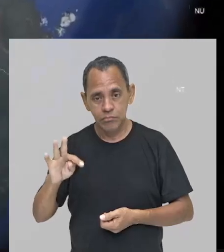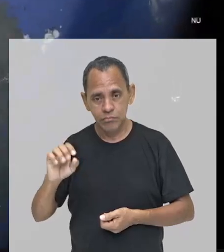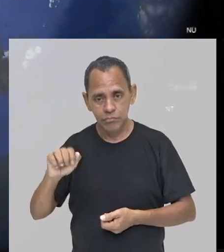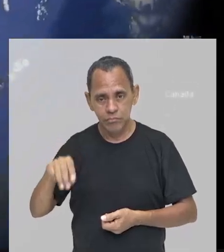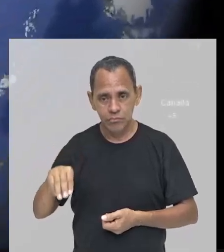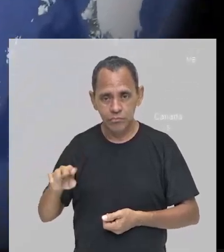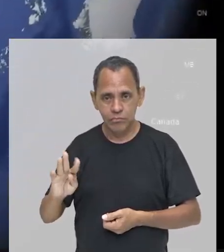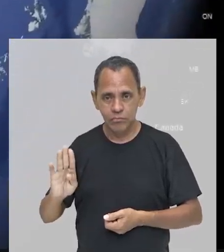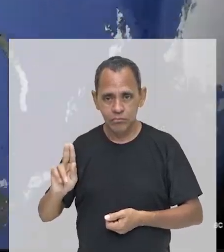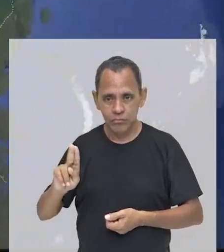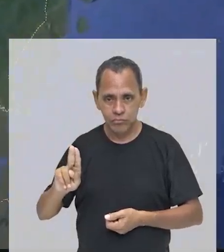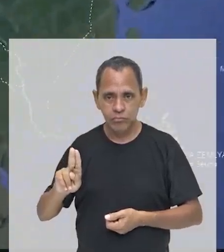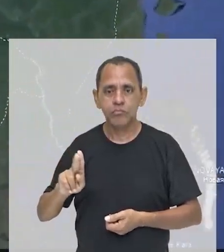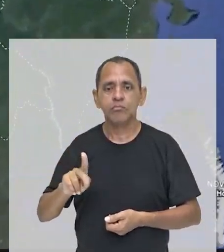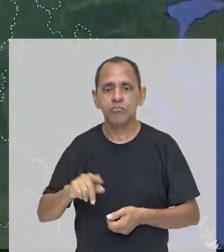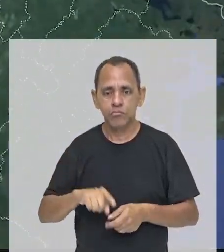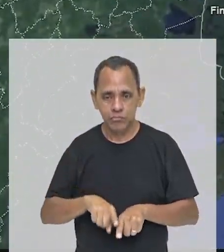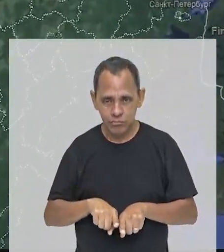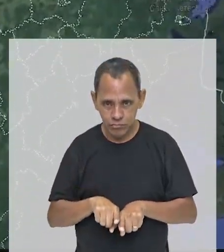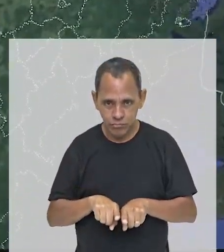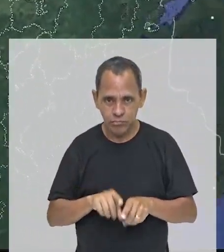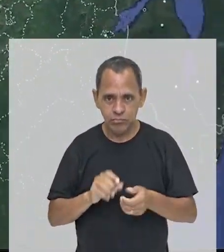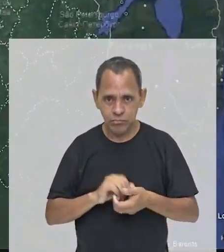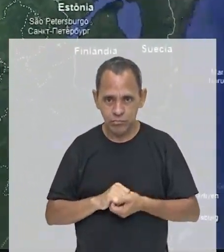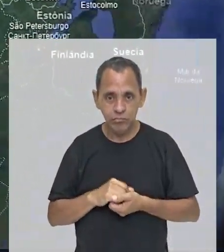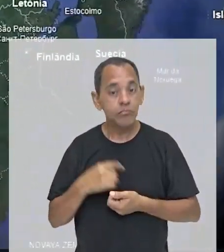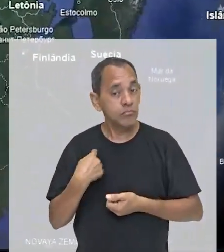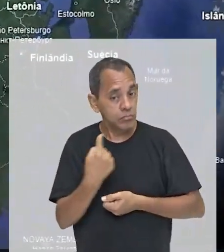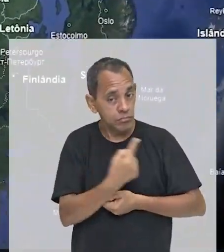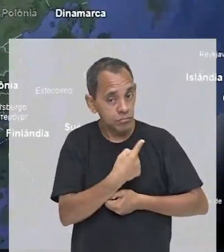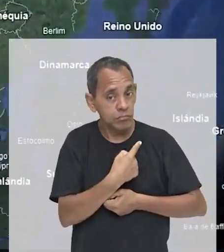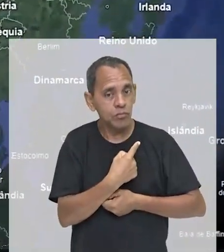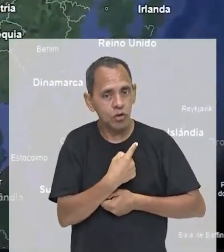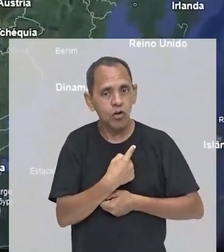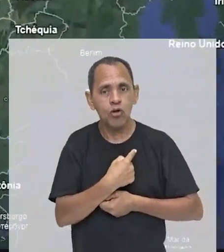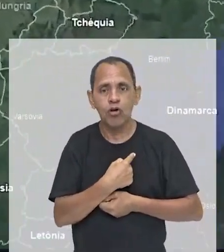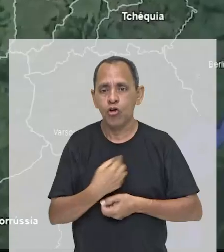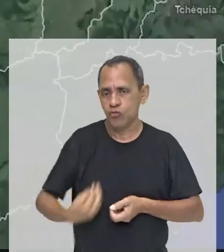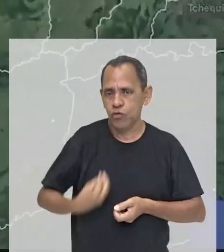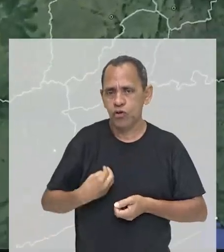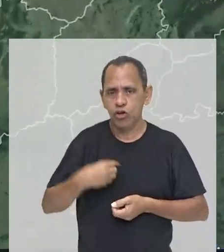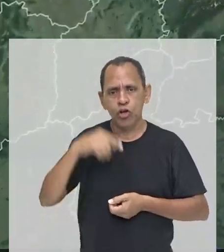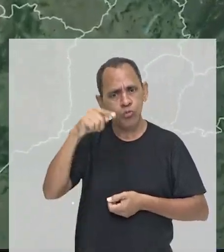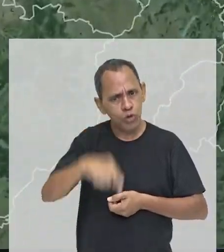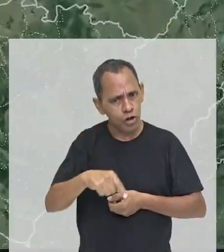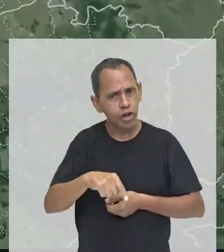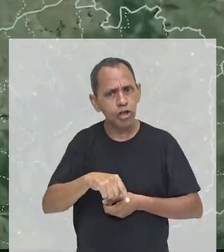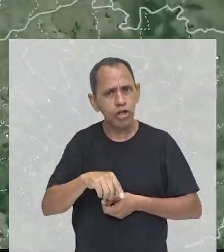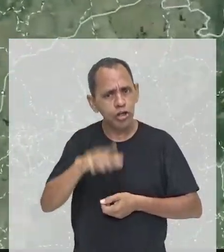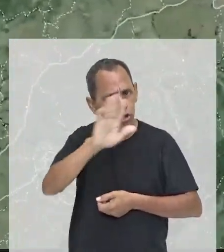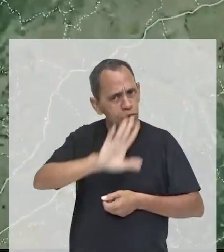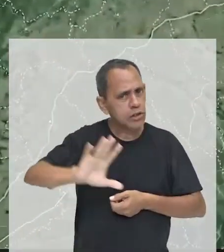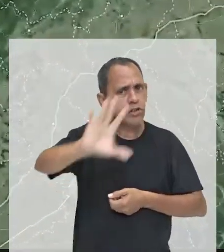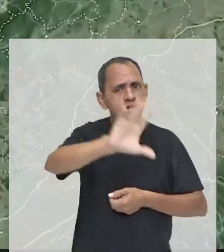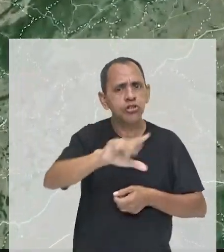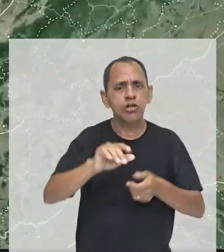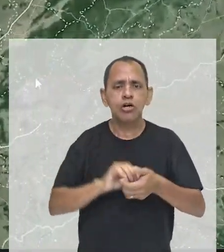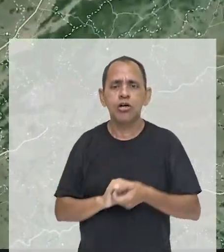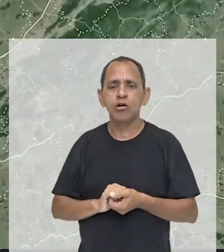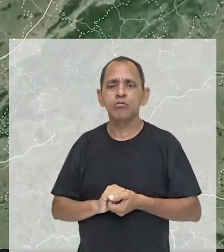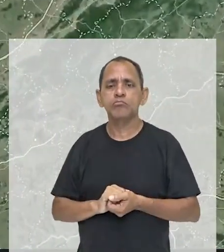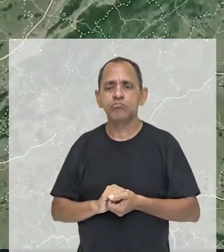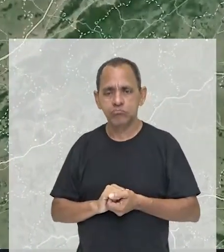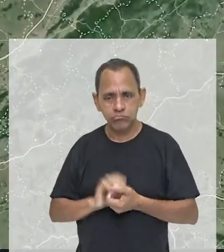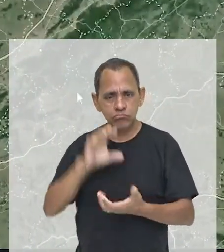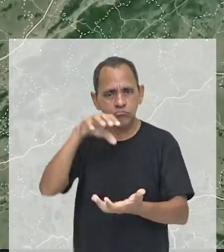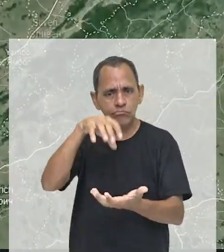anteriormente, para a gente, para nós aqui, para a nossa realidade territorial, que estamos aqui no centro da floresta